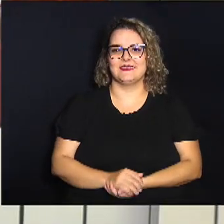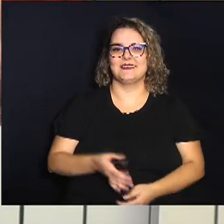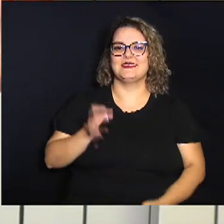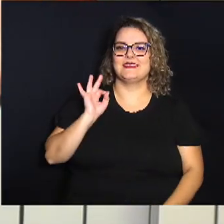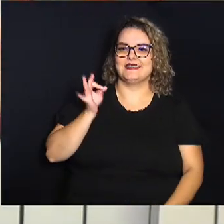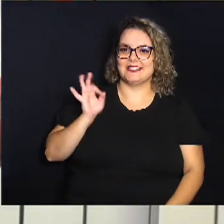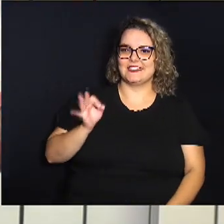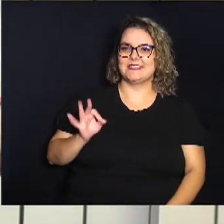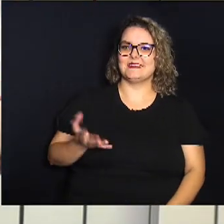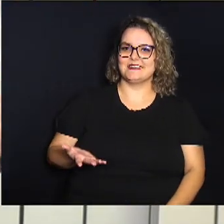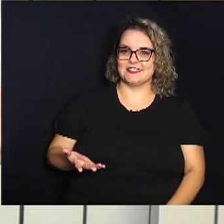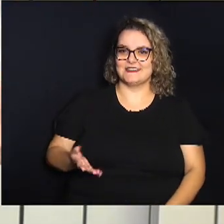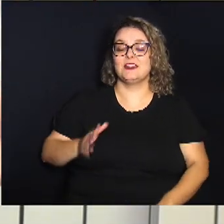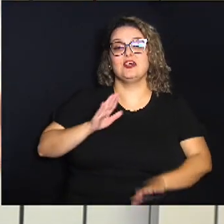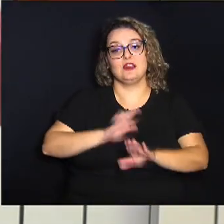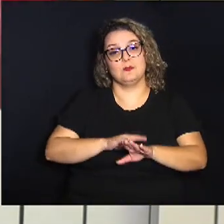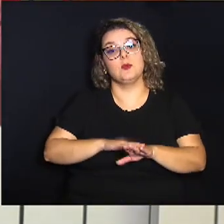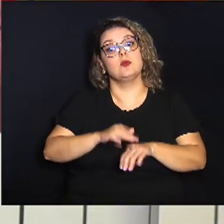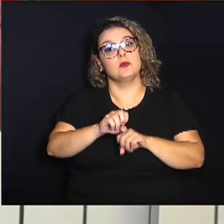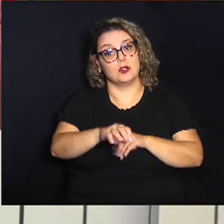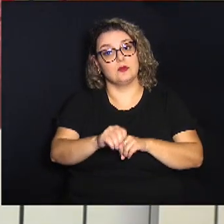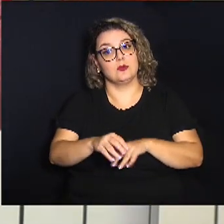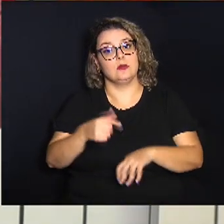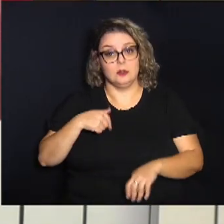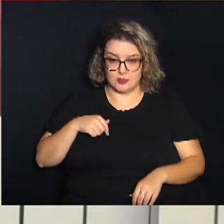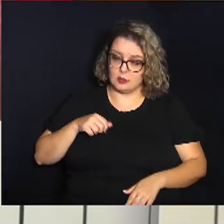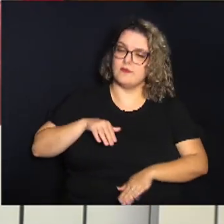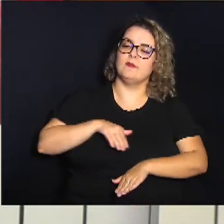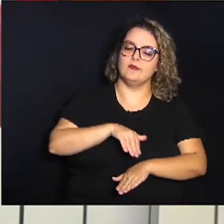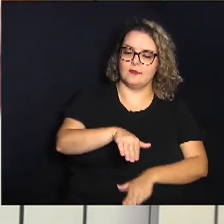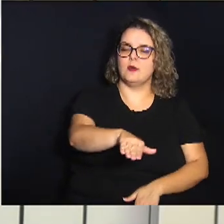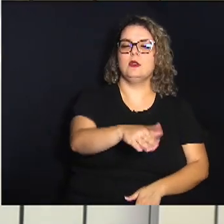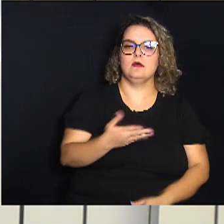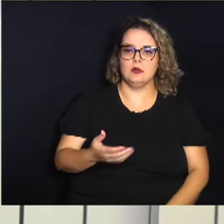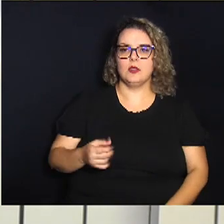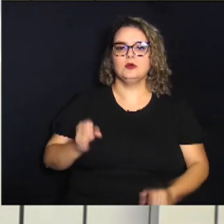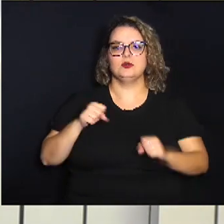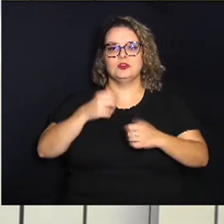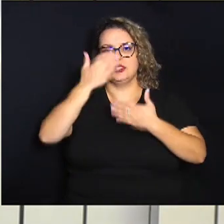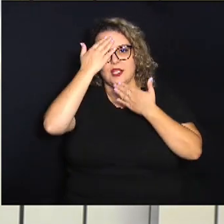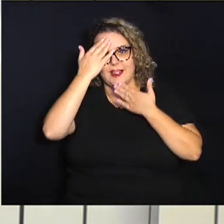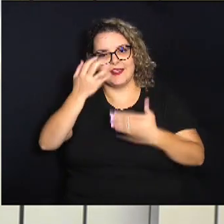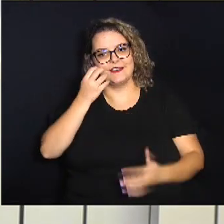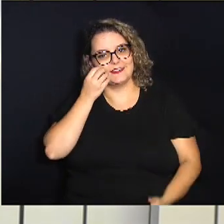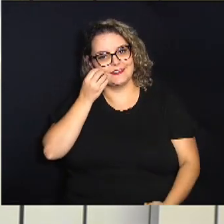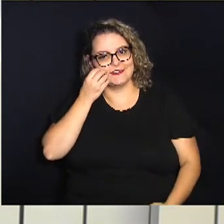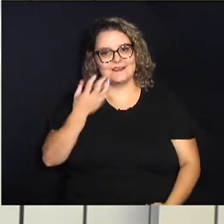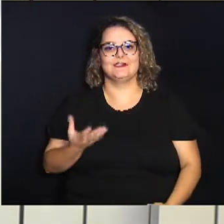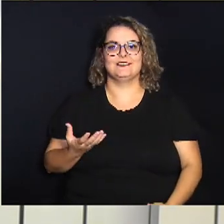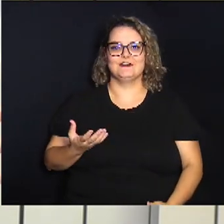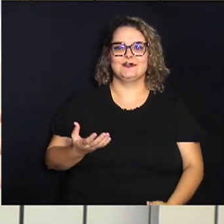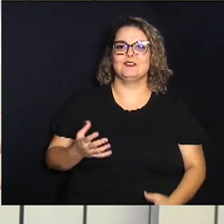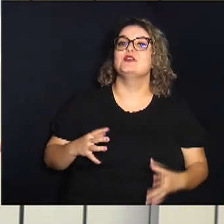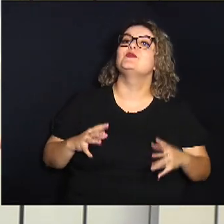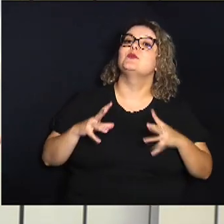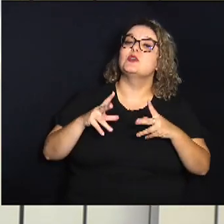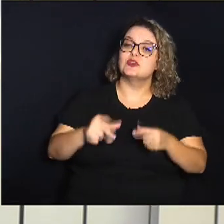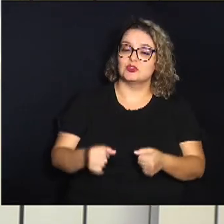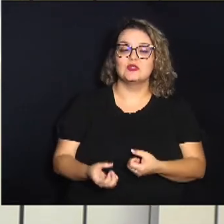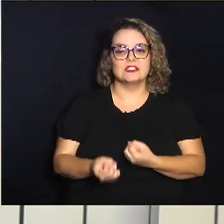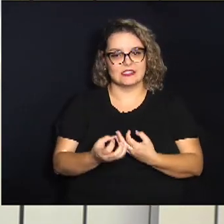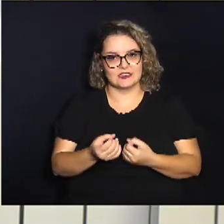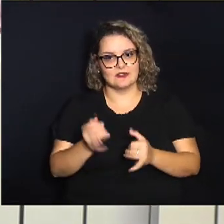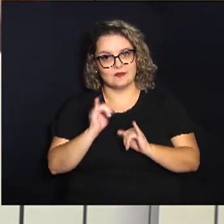exatamente é uma medida educativa então eu vou levar ao carro sim quero agradecer o nosso repórter André Aranha por todas as